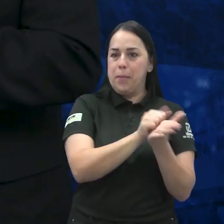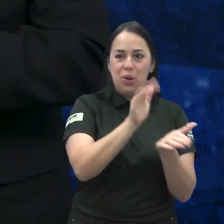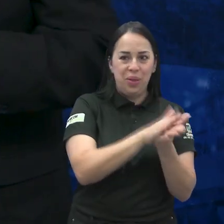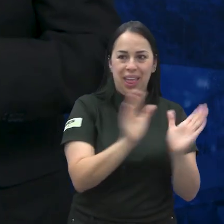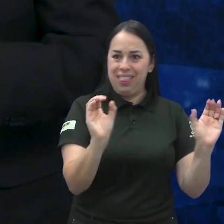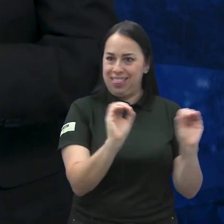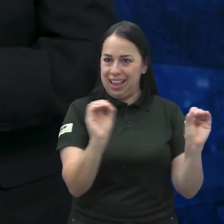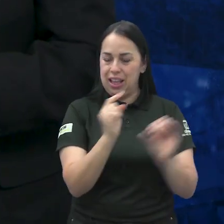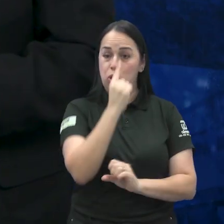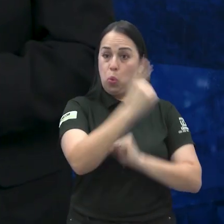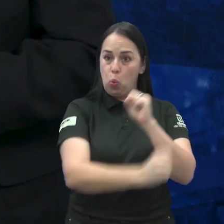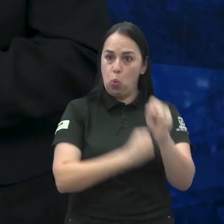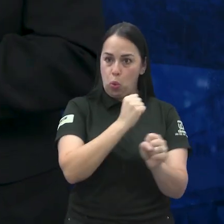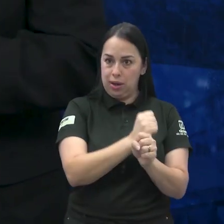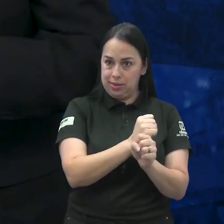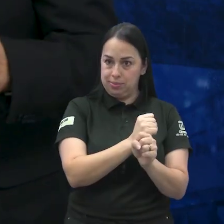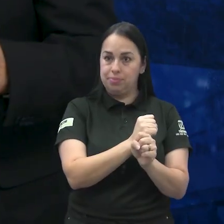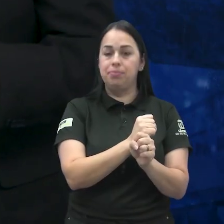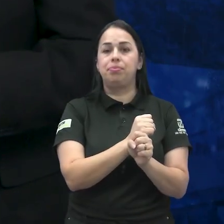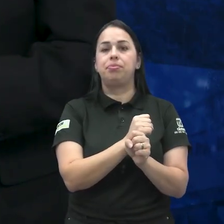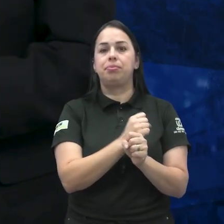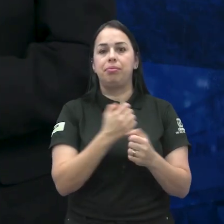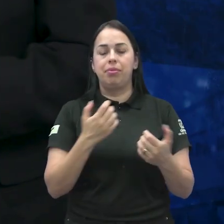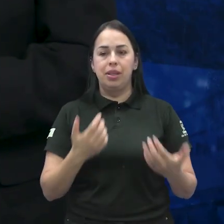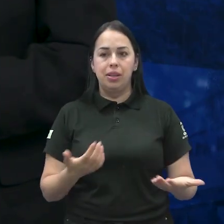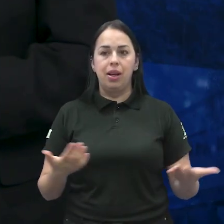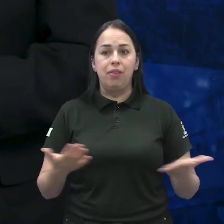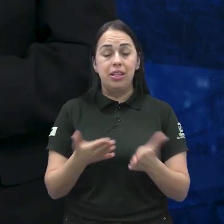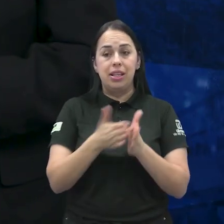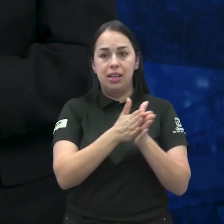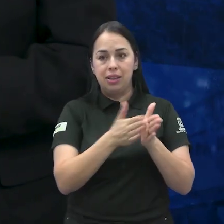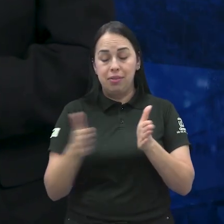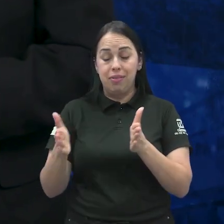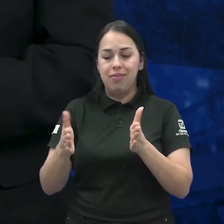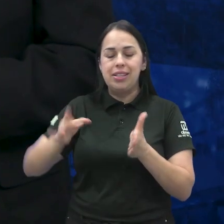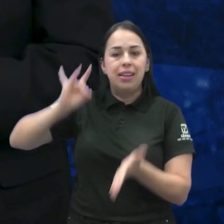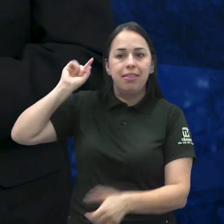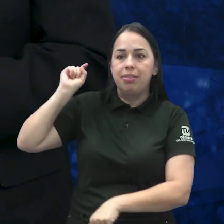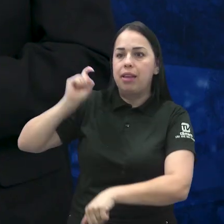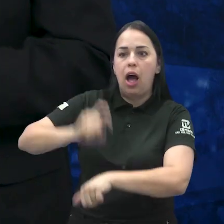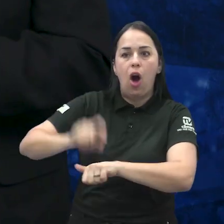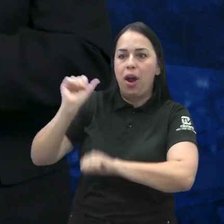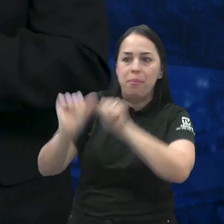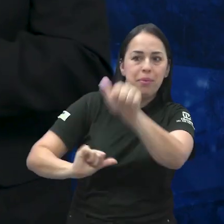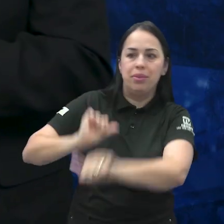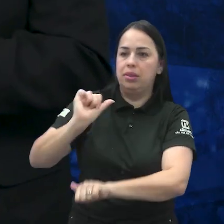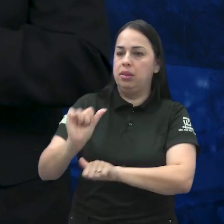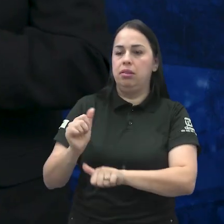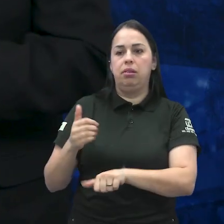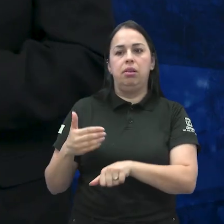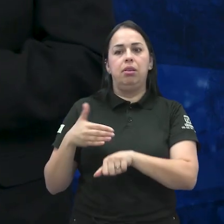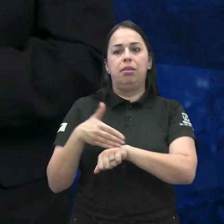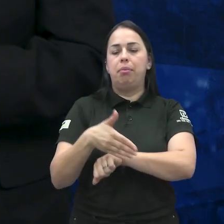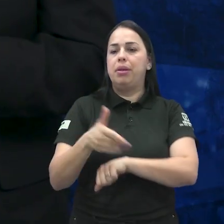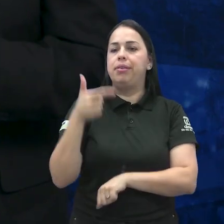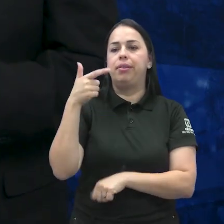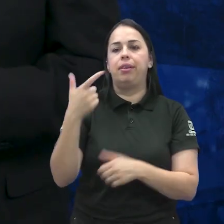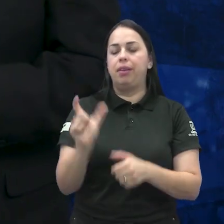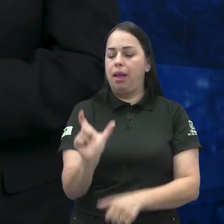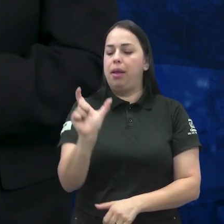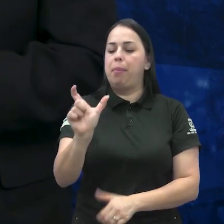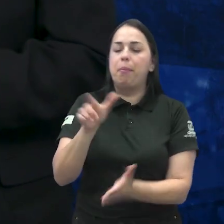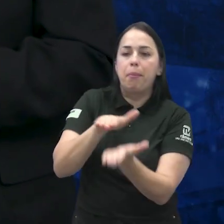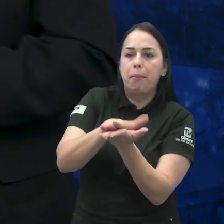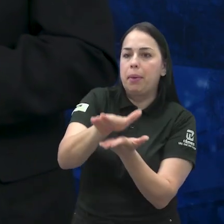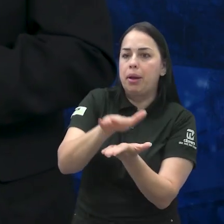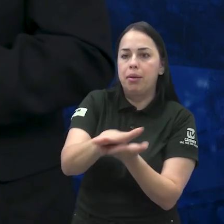trânsito nos últimos 12 meses do ano da sua renovação, terão sua habilitação renovada automaticamente, sem a necessidade de expedição do documento